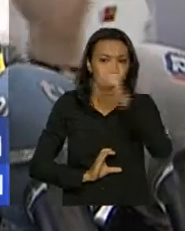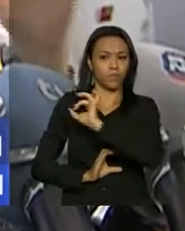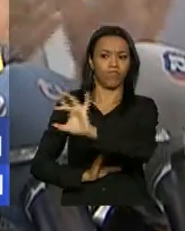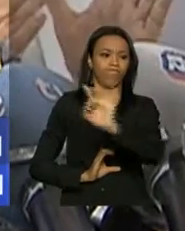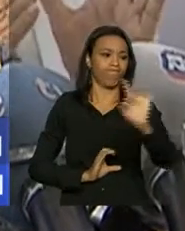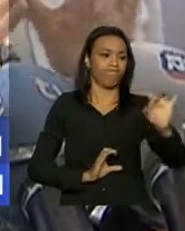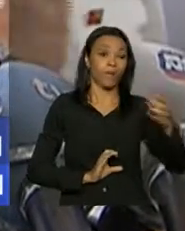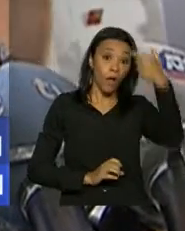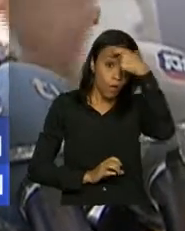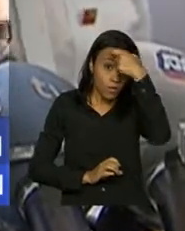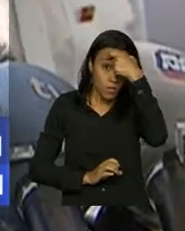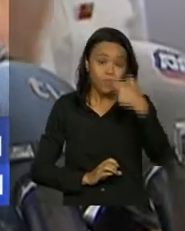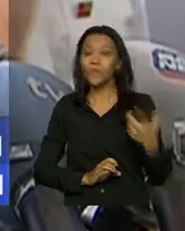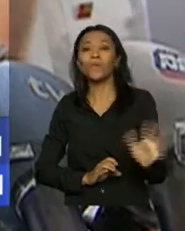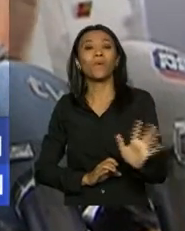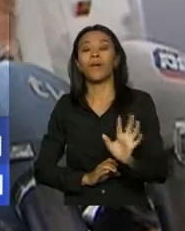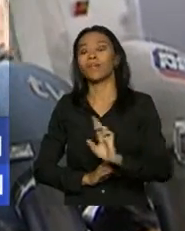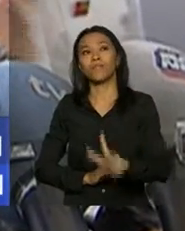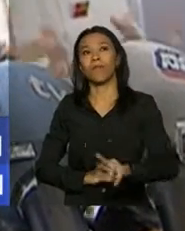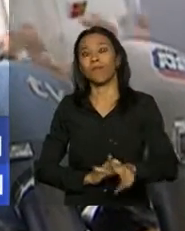a conscientização não é ficar só